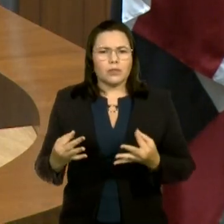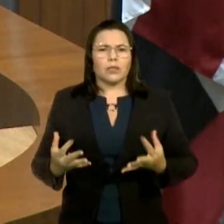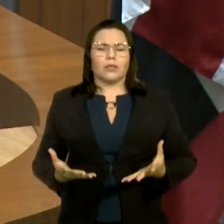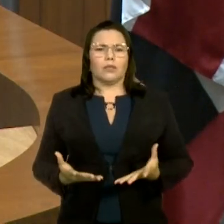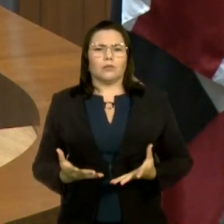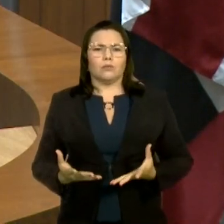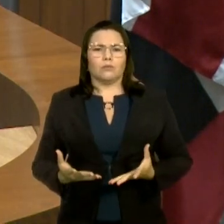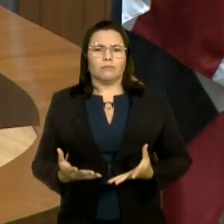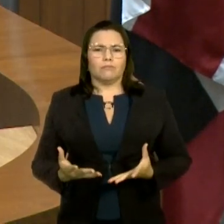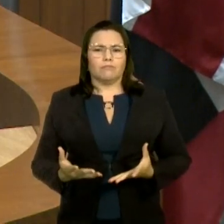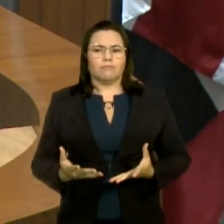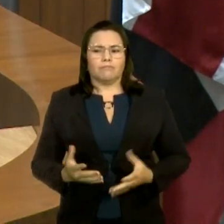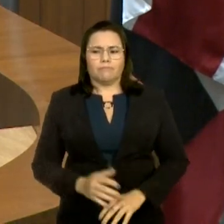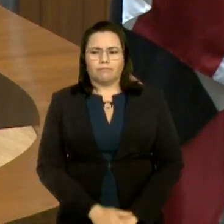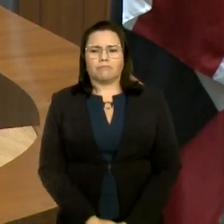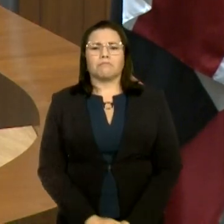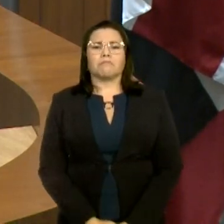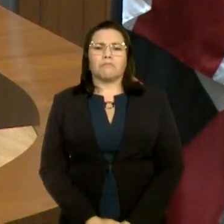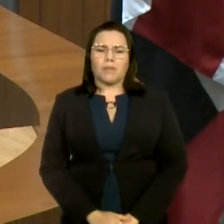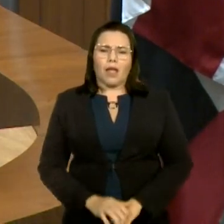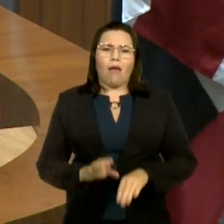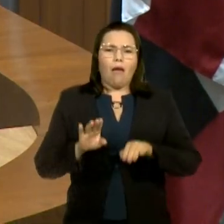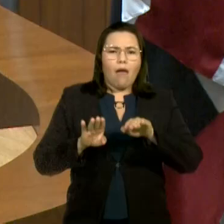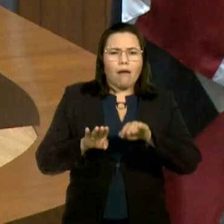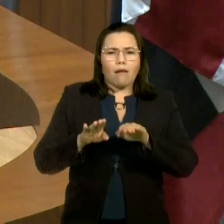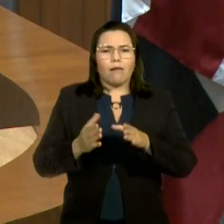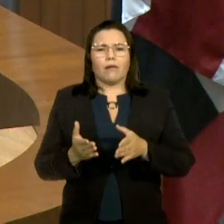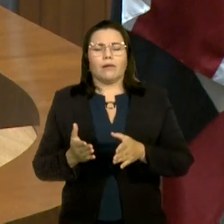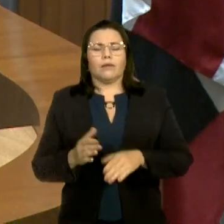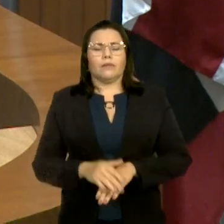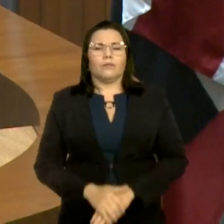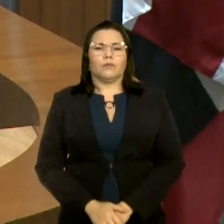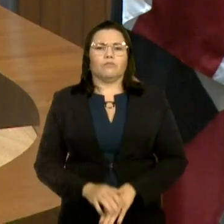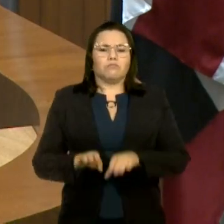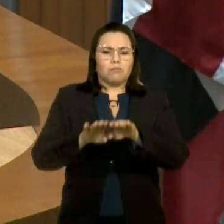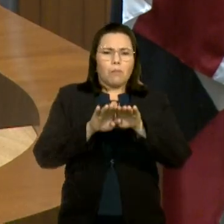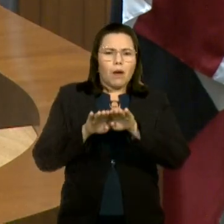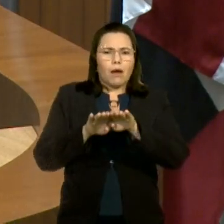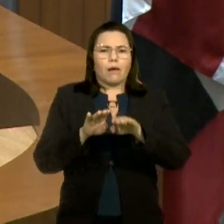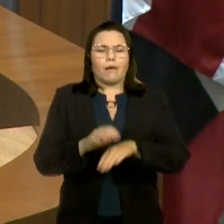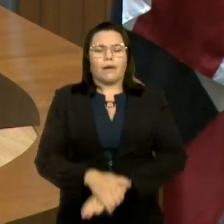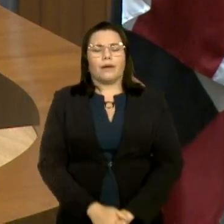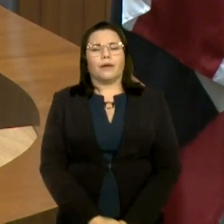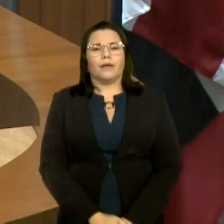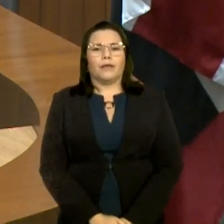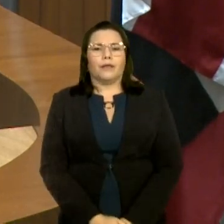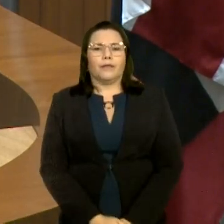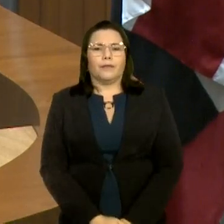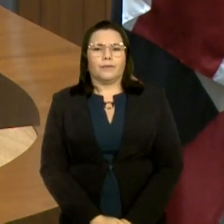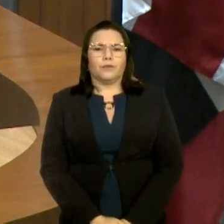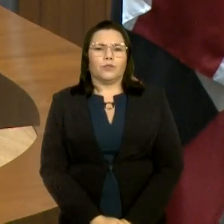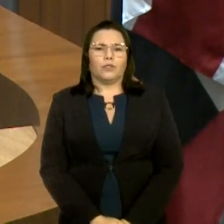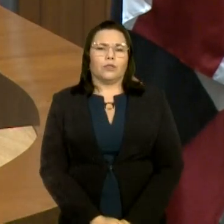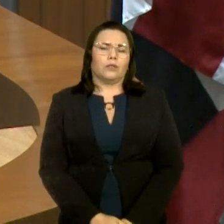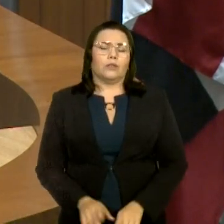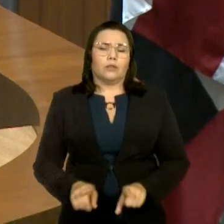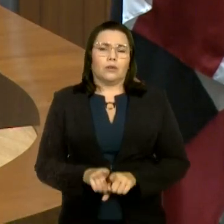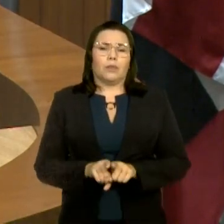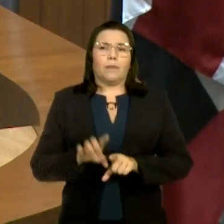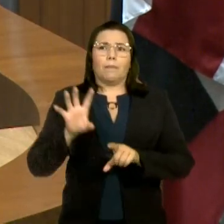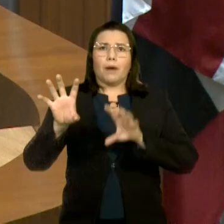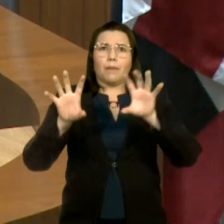equilibrada como o Tribunal Regional Eleitoral e todas as comarcas se comportaram e faço esse esse